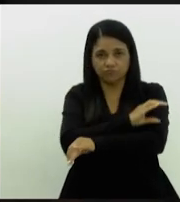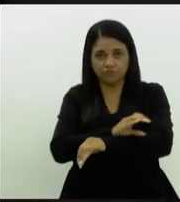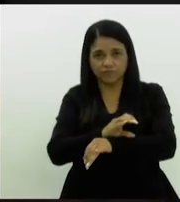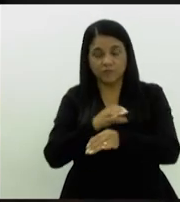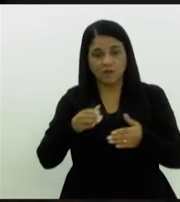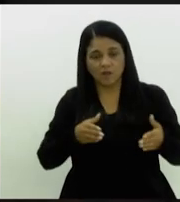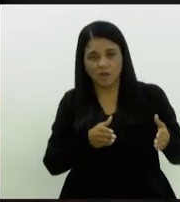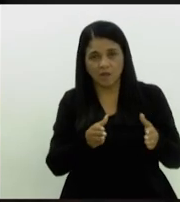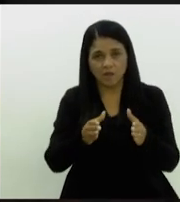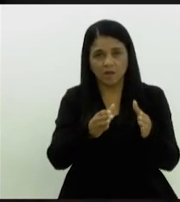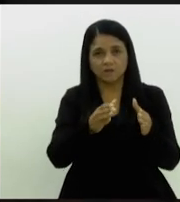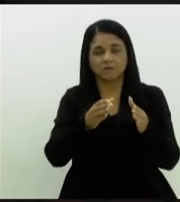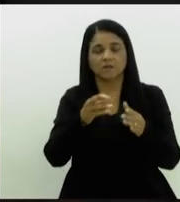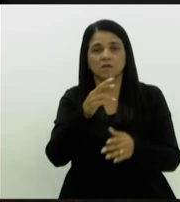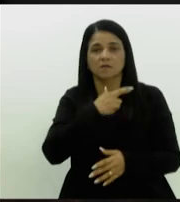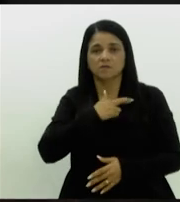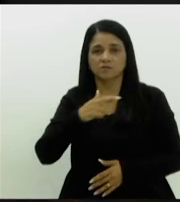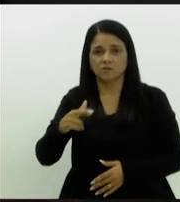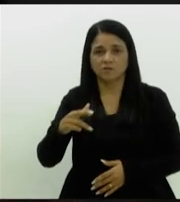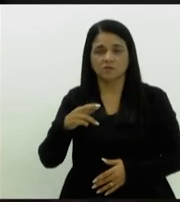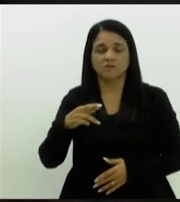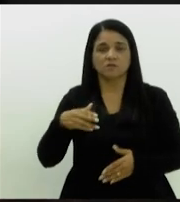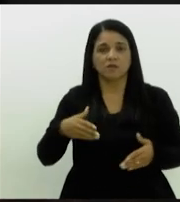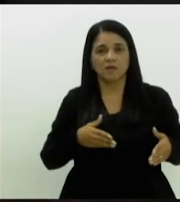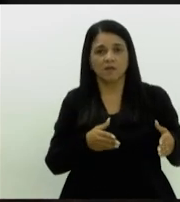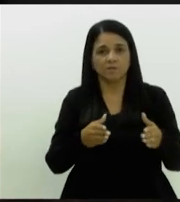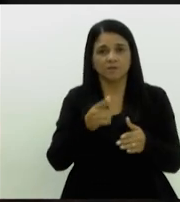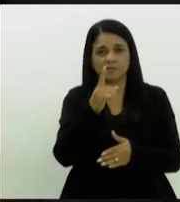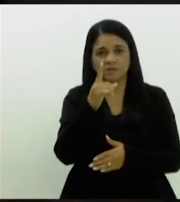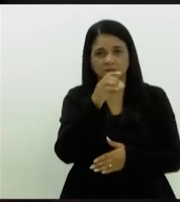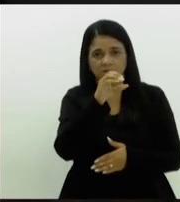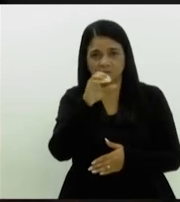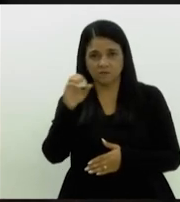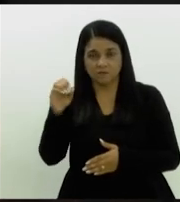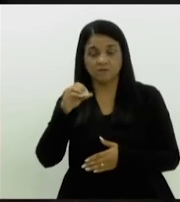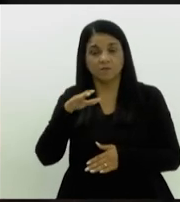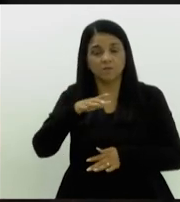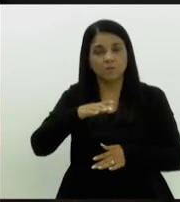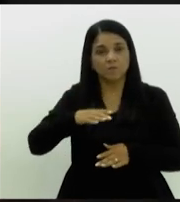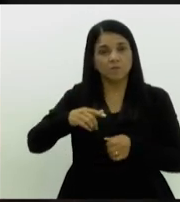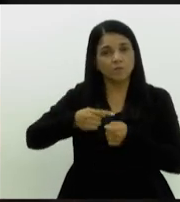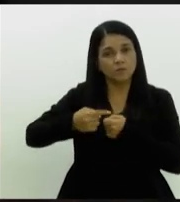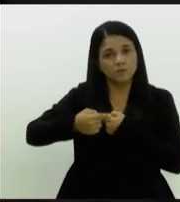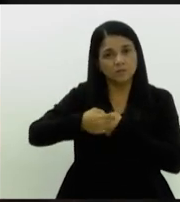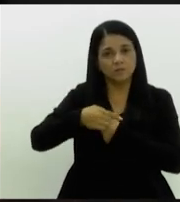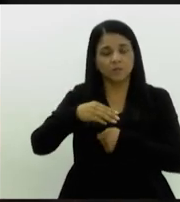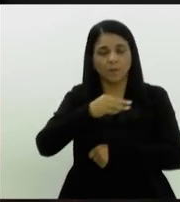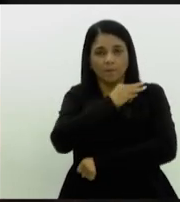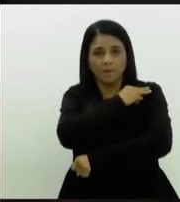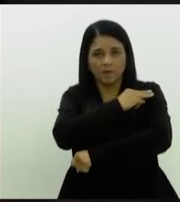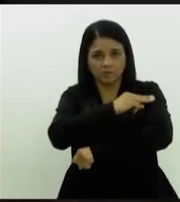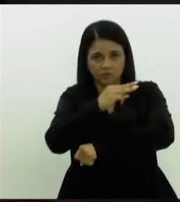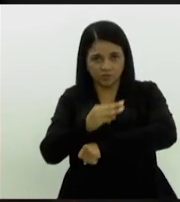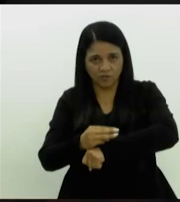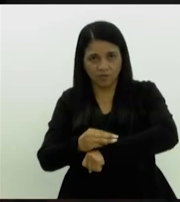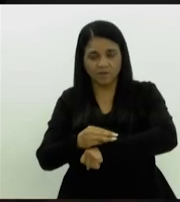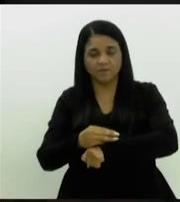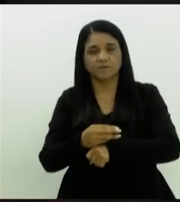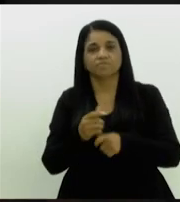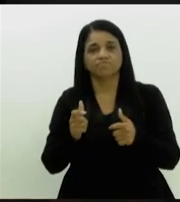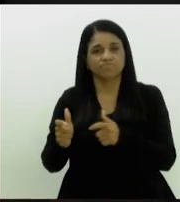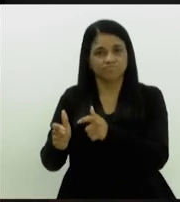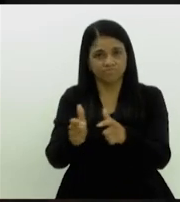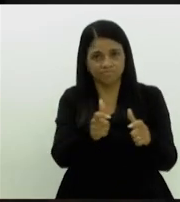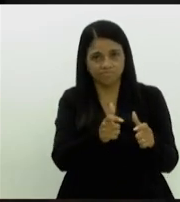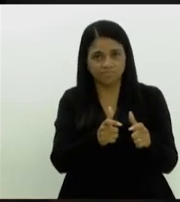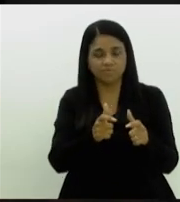Religiosa Caminho das Centenárias, localizado no município de Magé, e da outras providências. Pareceres da